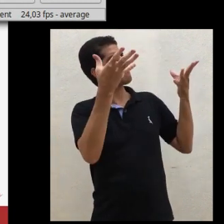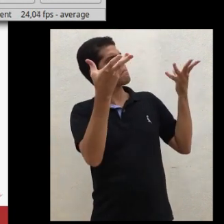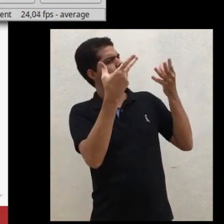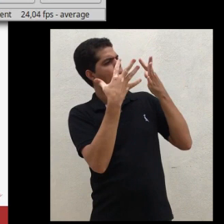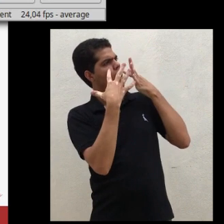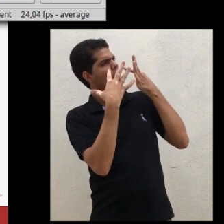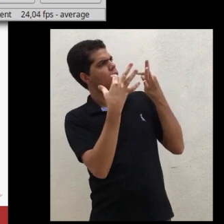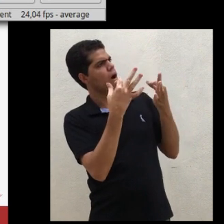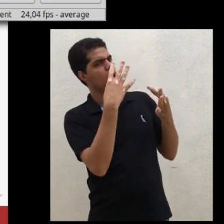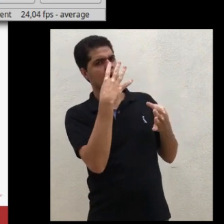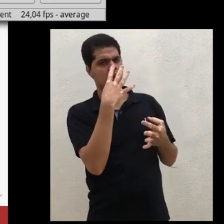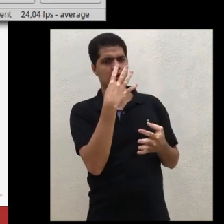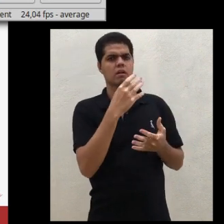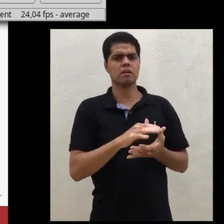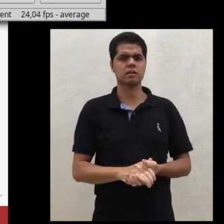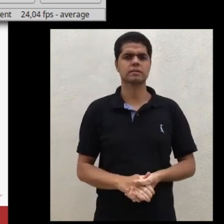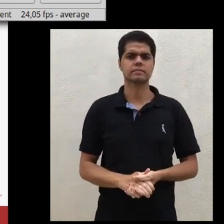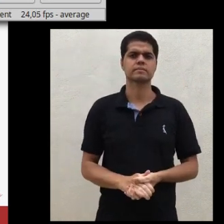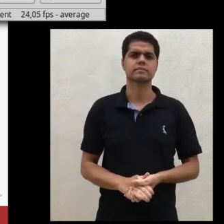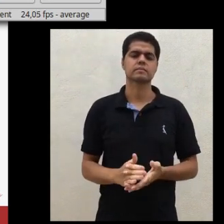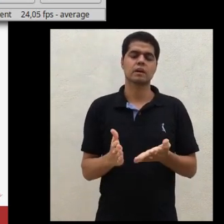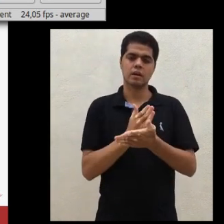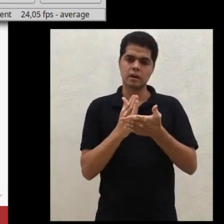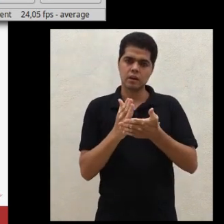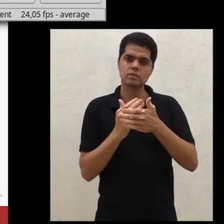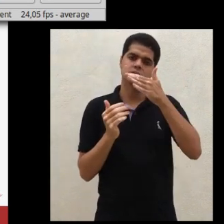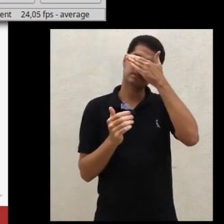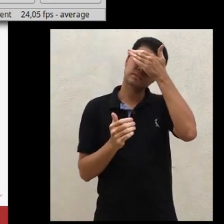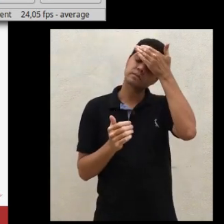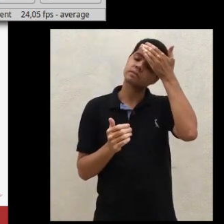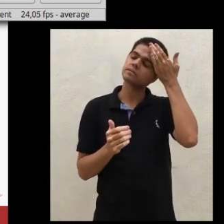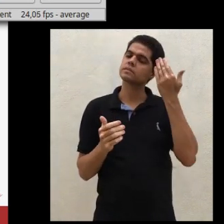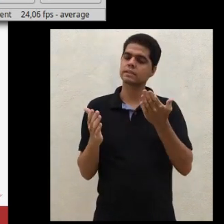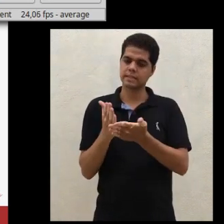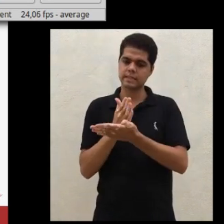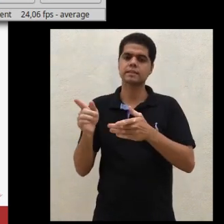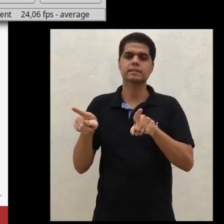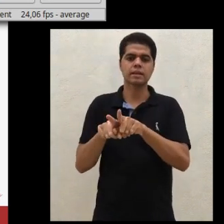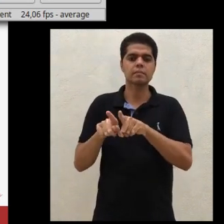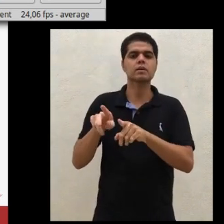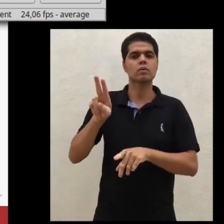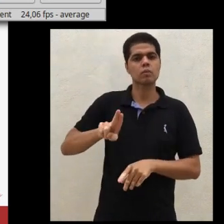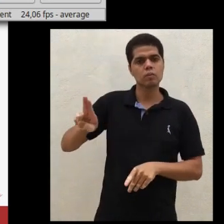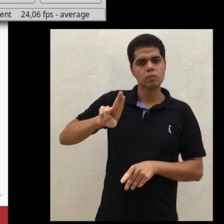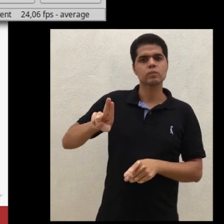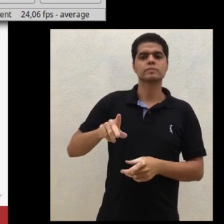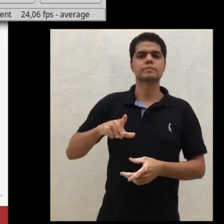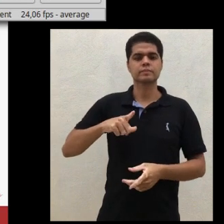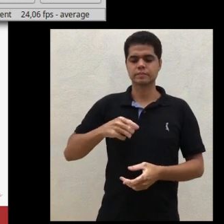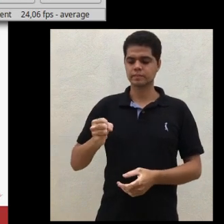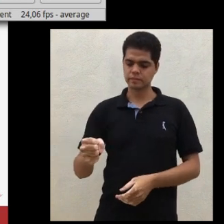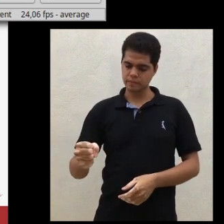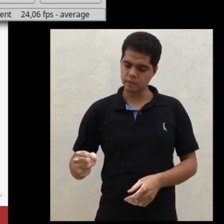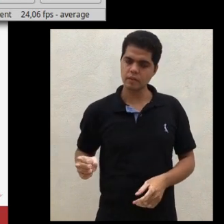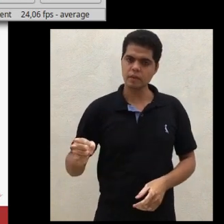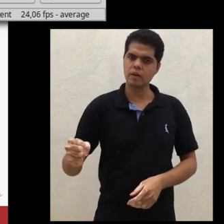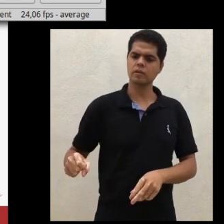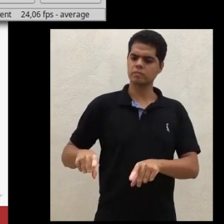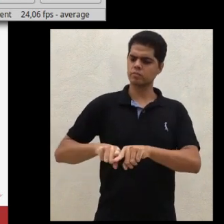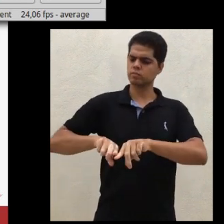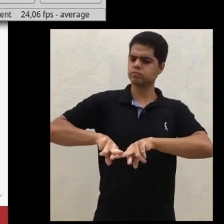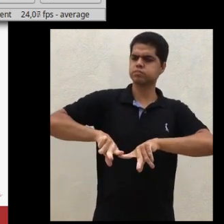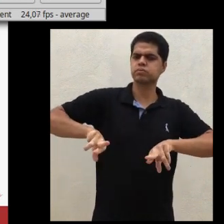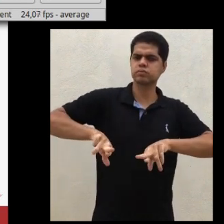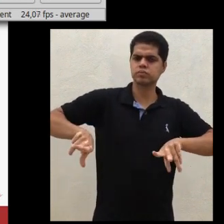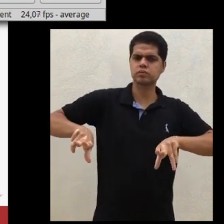pela qualidade da imagem. Alguns veículos utilizam a lógica fuzzy para fazer a transmissão automática, né, e